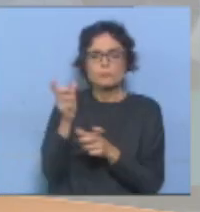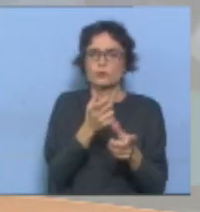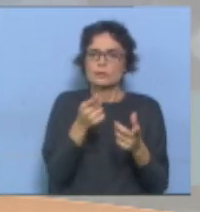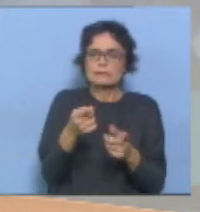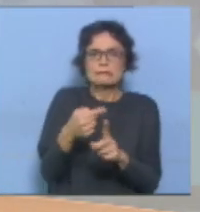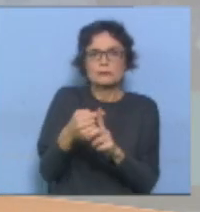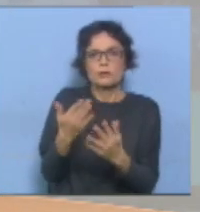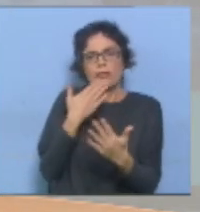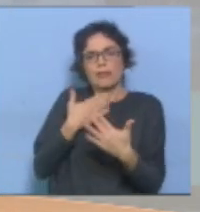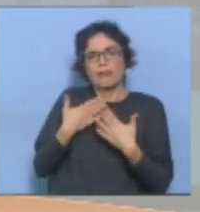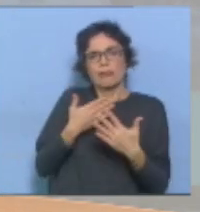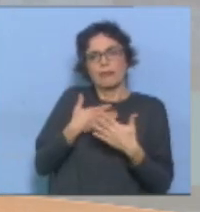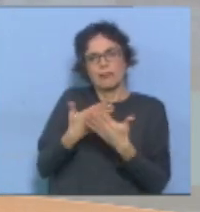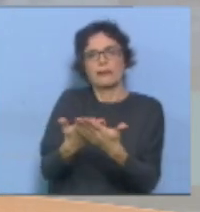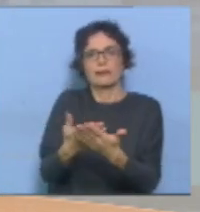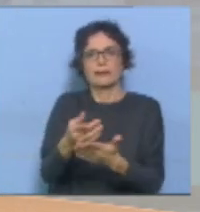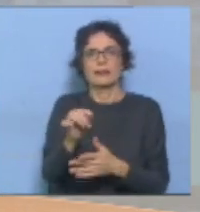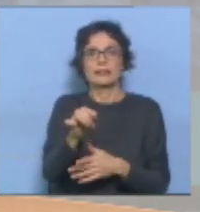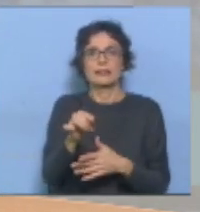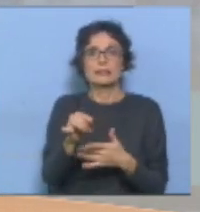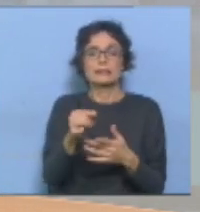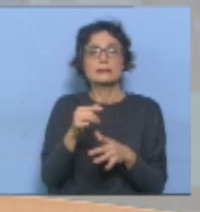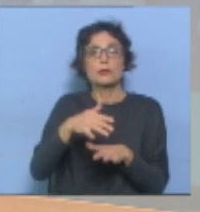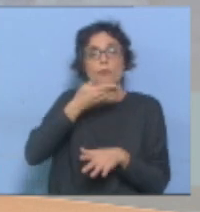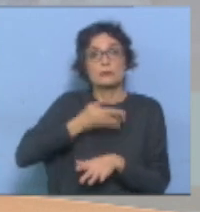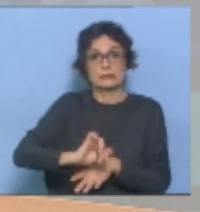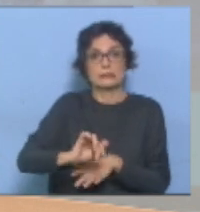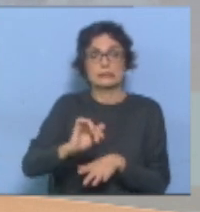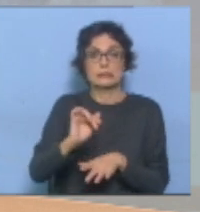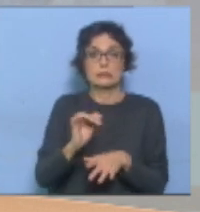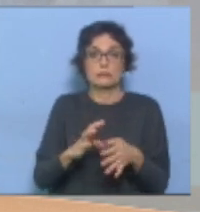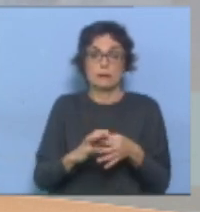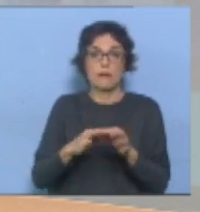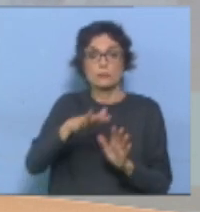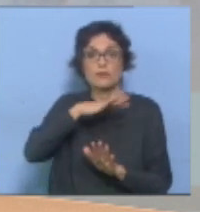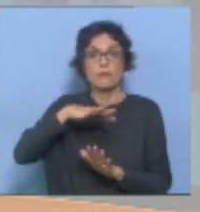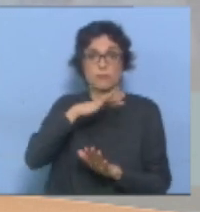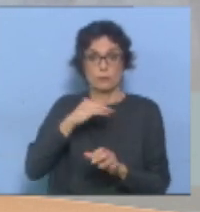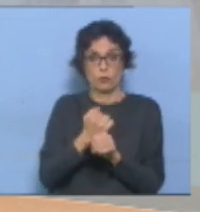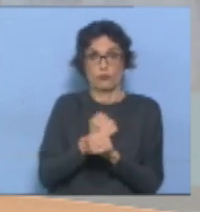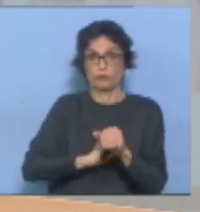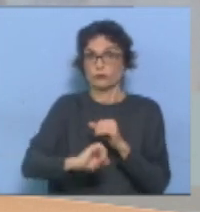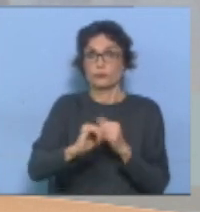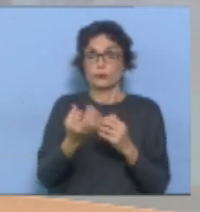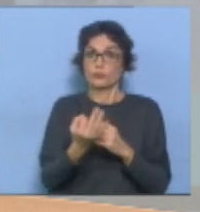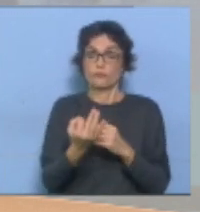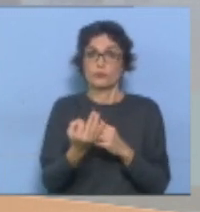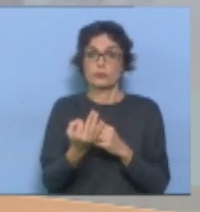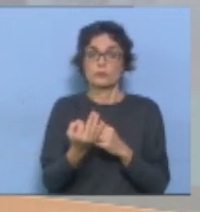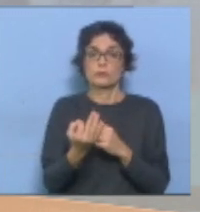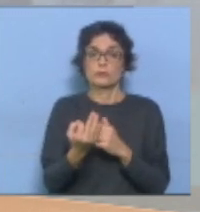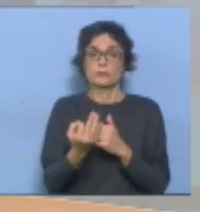experiência, seja pessoal, seja familiar, seja, enfim, neste serviço a pessoa com deficiência, mostra que de